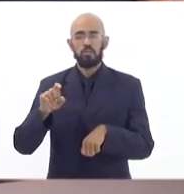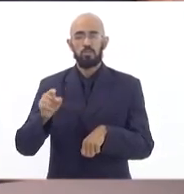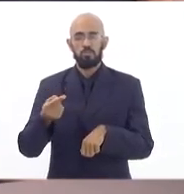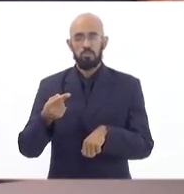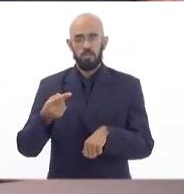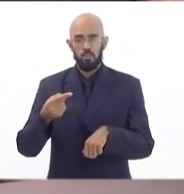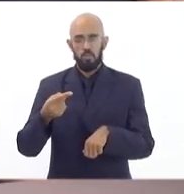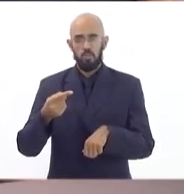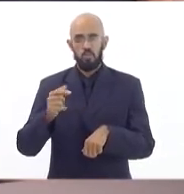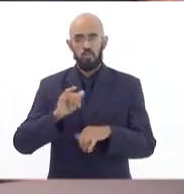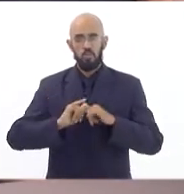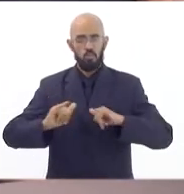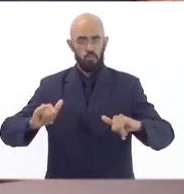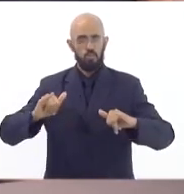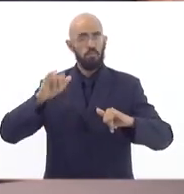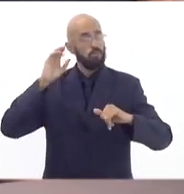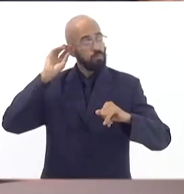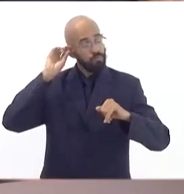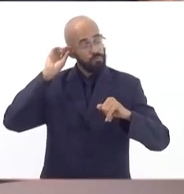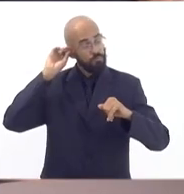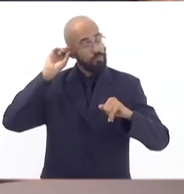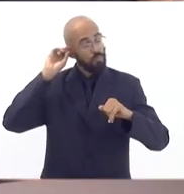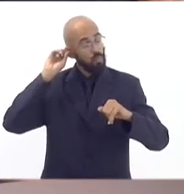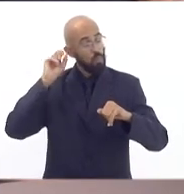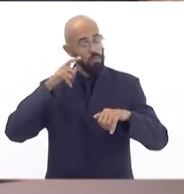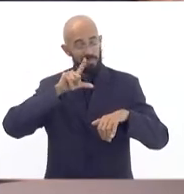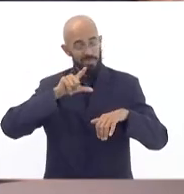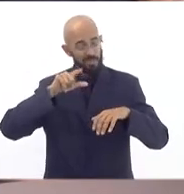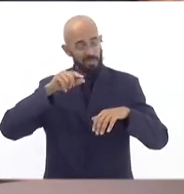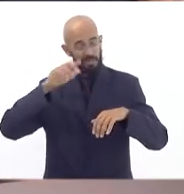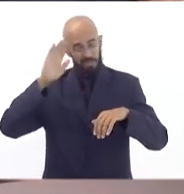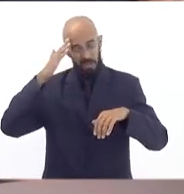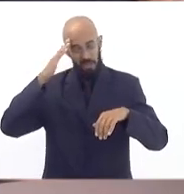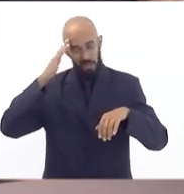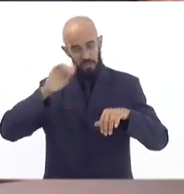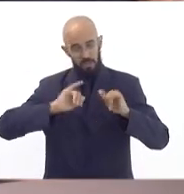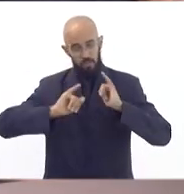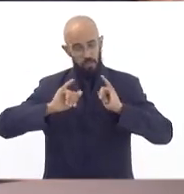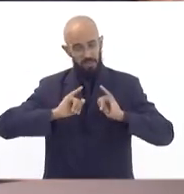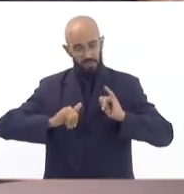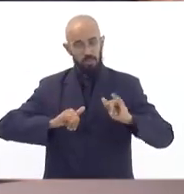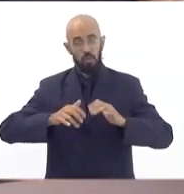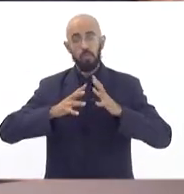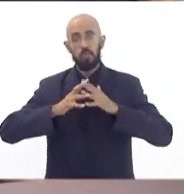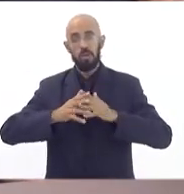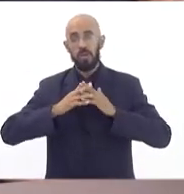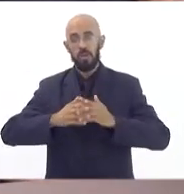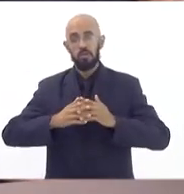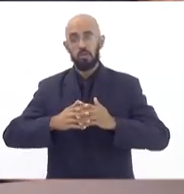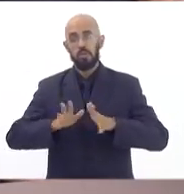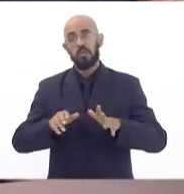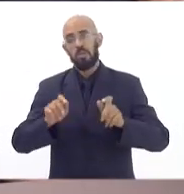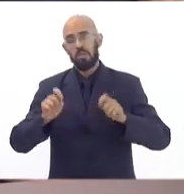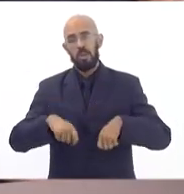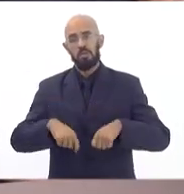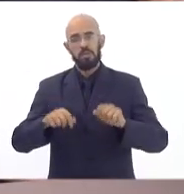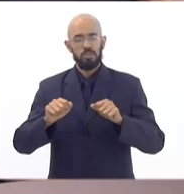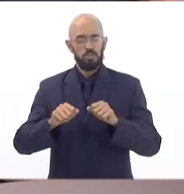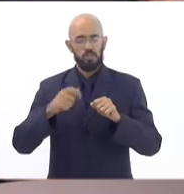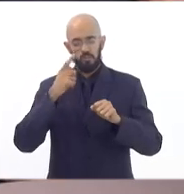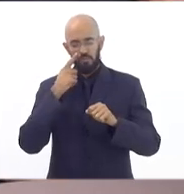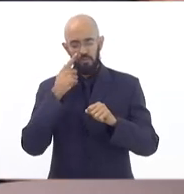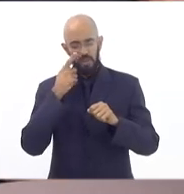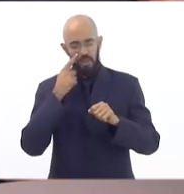é depurar essa informação é muito complicada a gente consegue ter um extrato dessa informação caso o